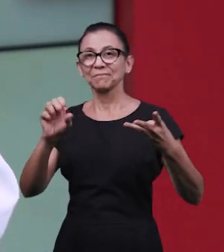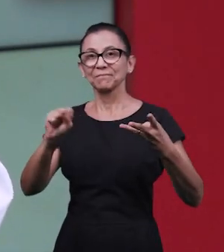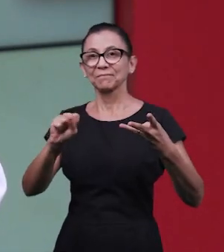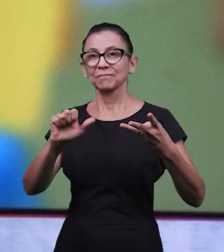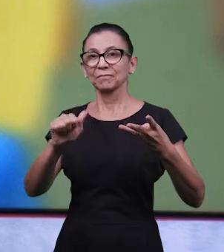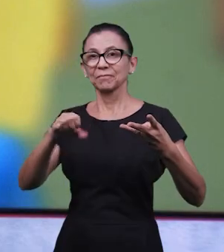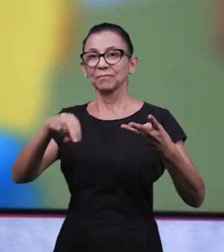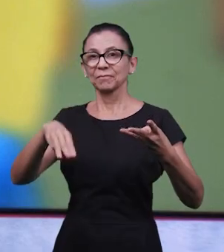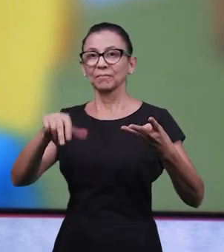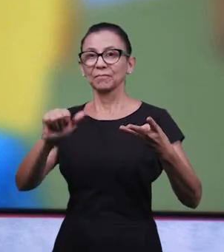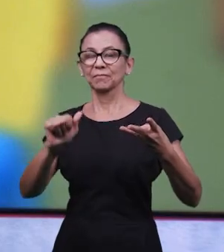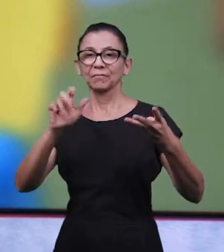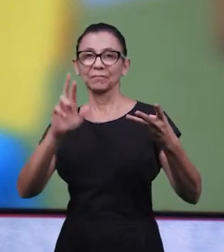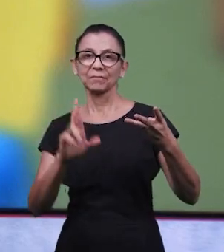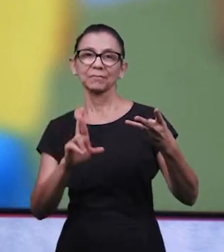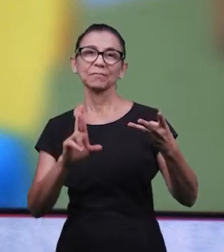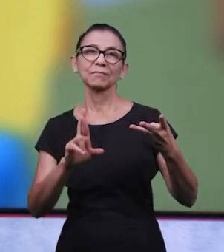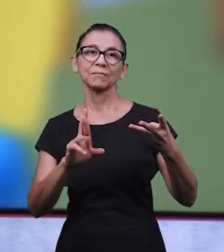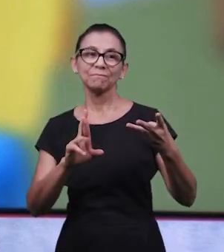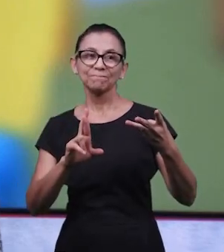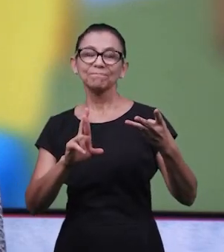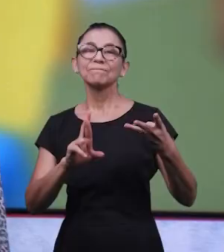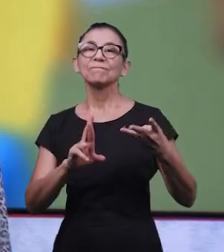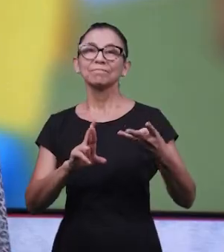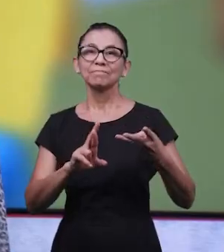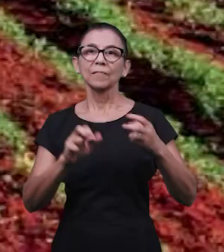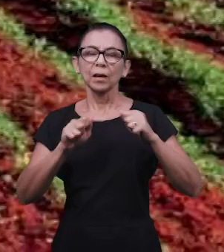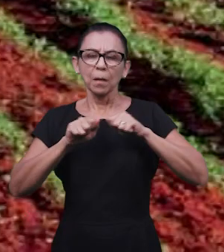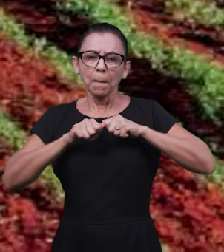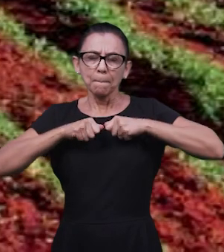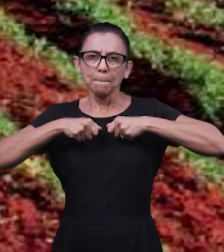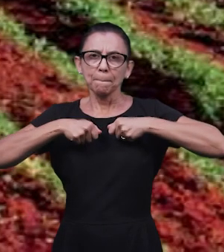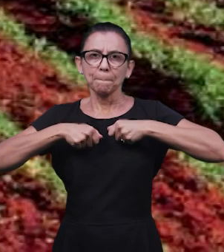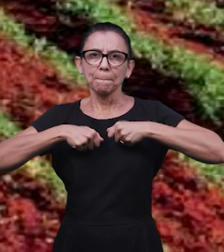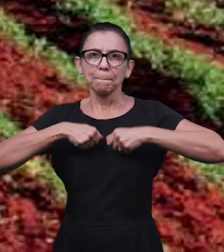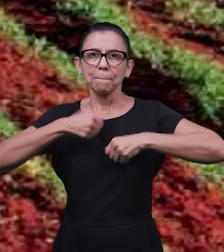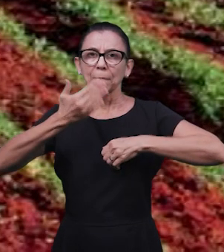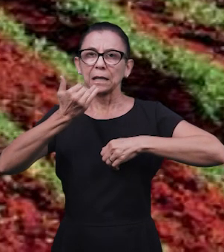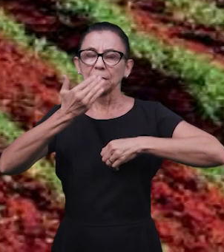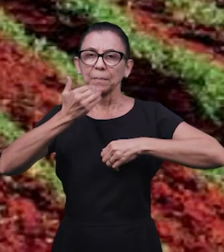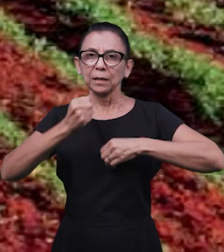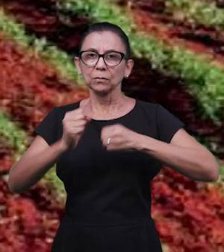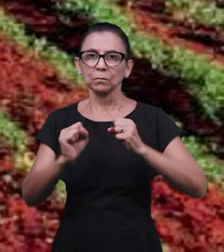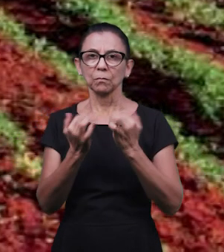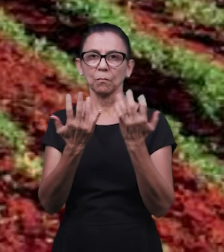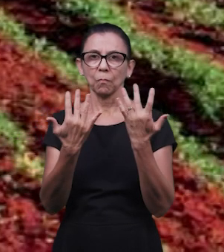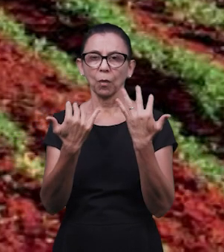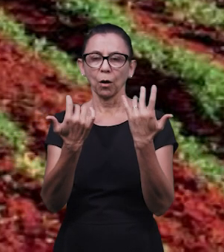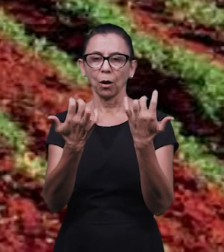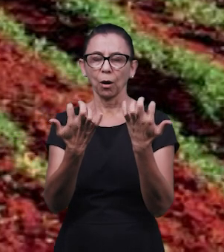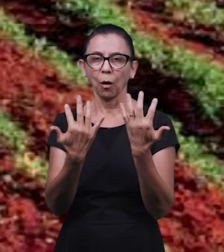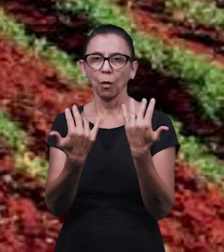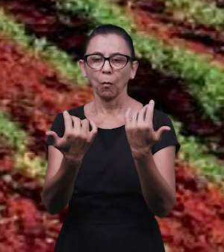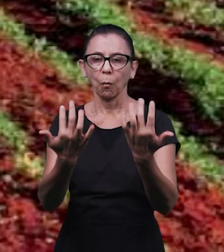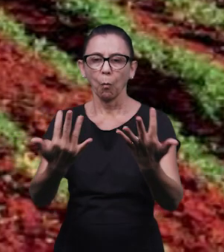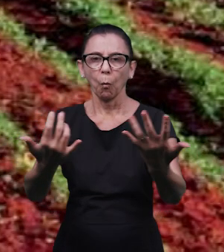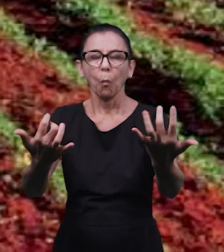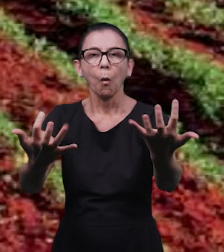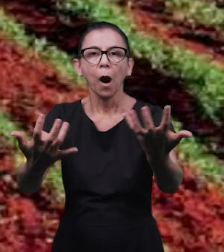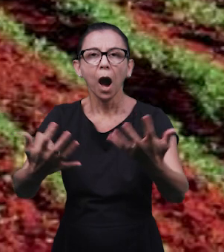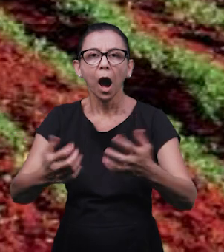nos nossos corações para vencermos o inimigo da nossa alma. E o terceiro